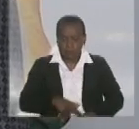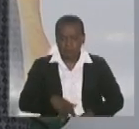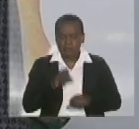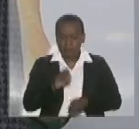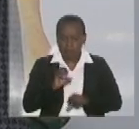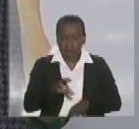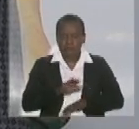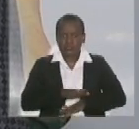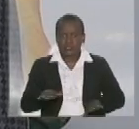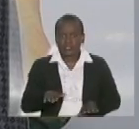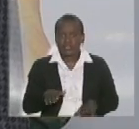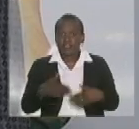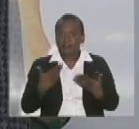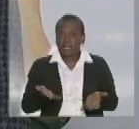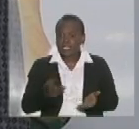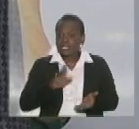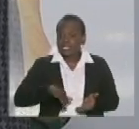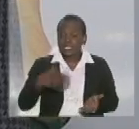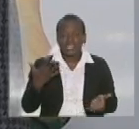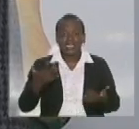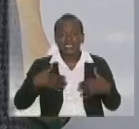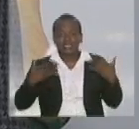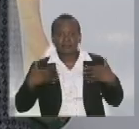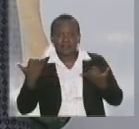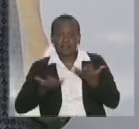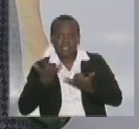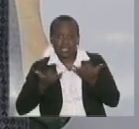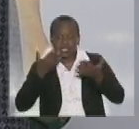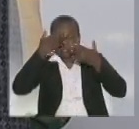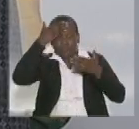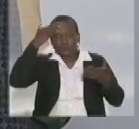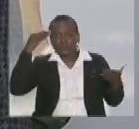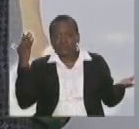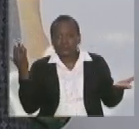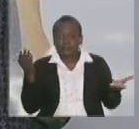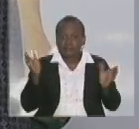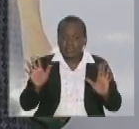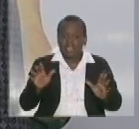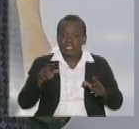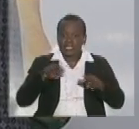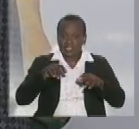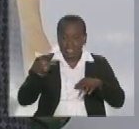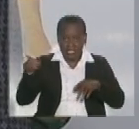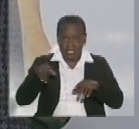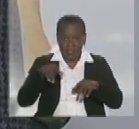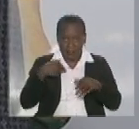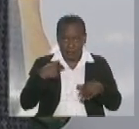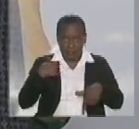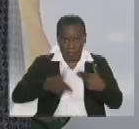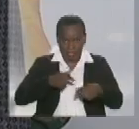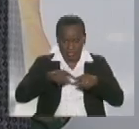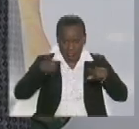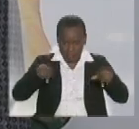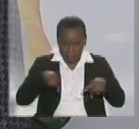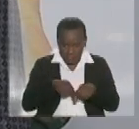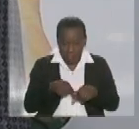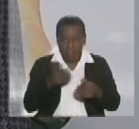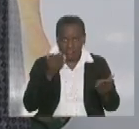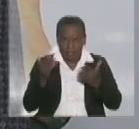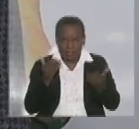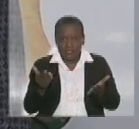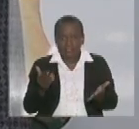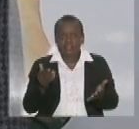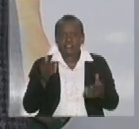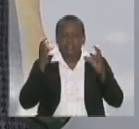ao padrão de ensino em si, e eles querendo se divertir. Então, assim, a gente sempre fala, né, no consultório que